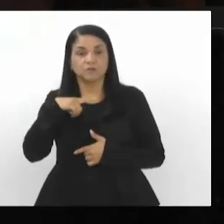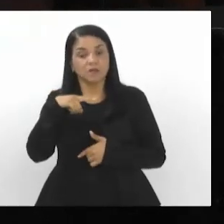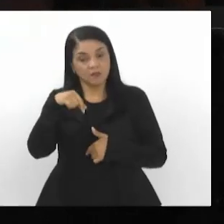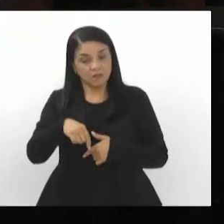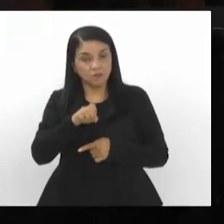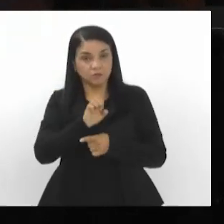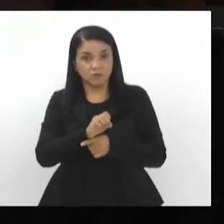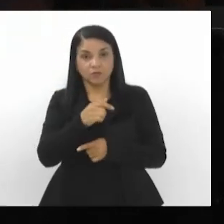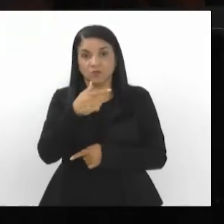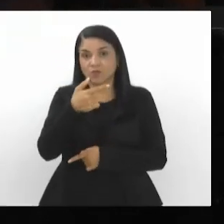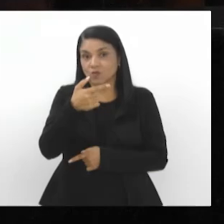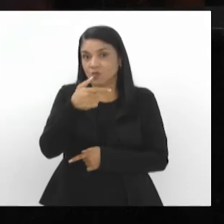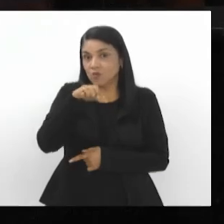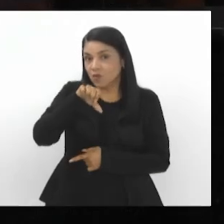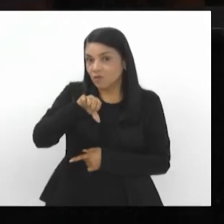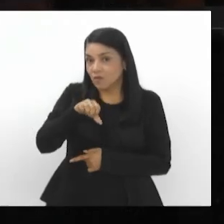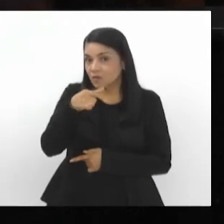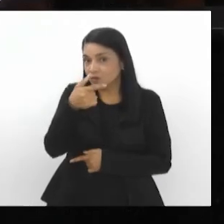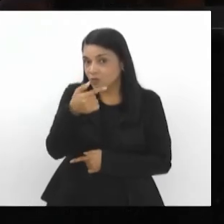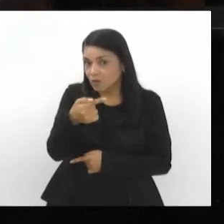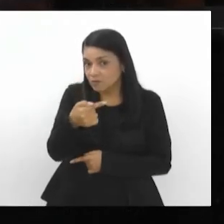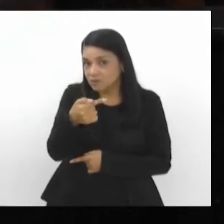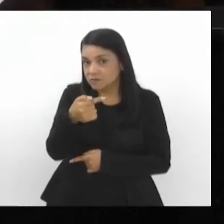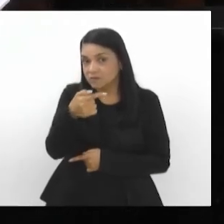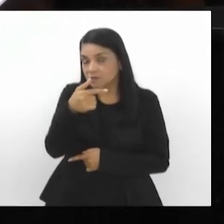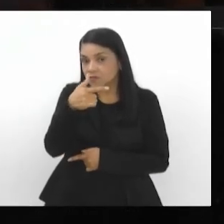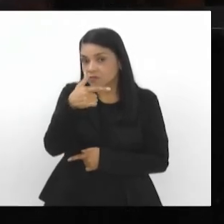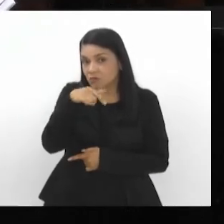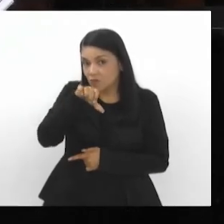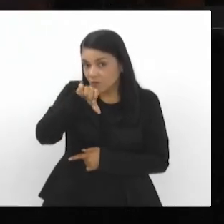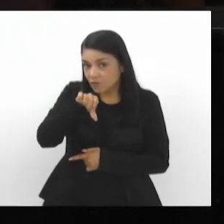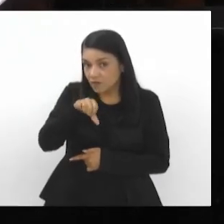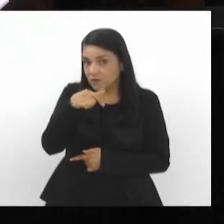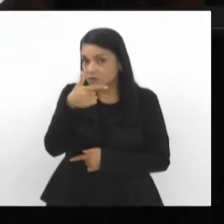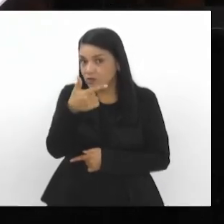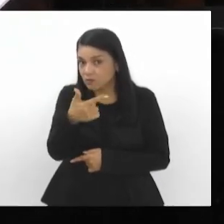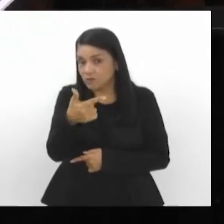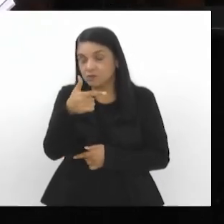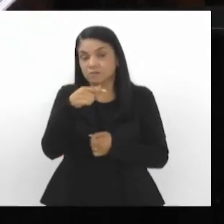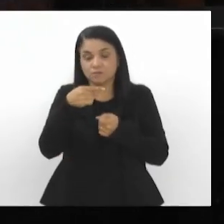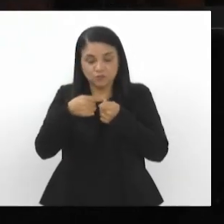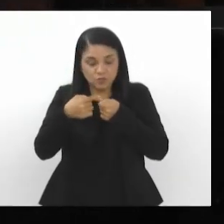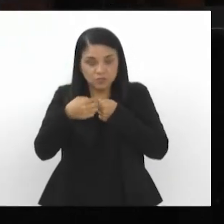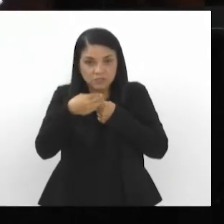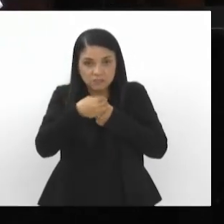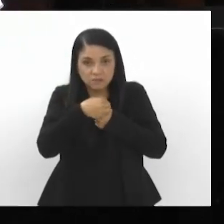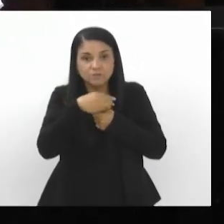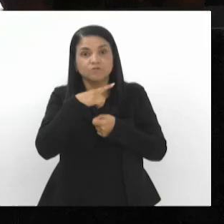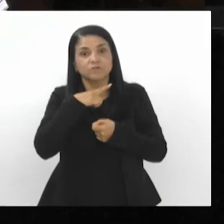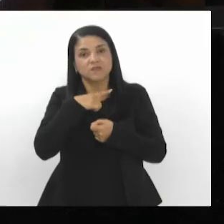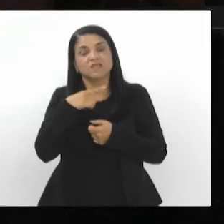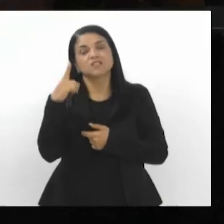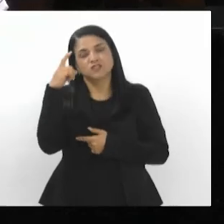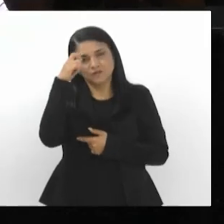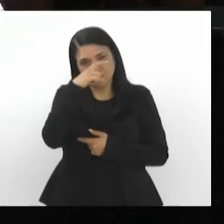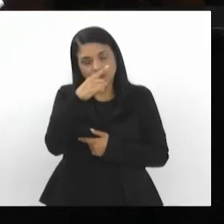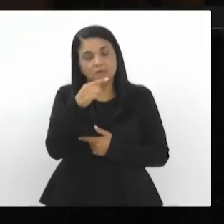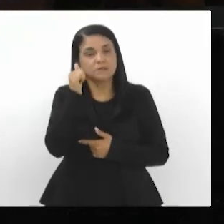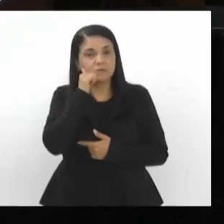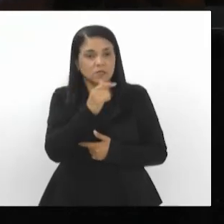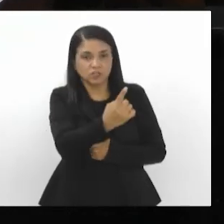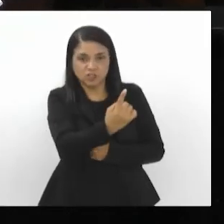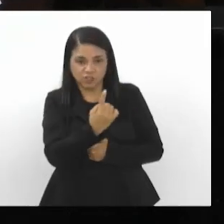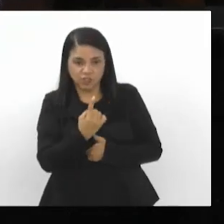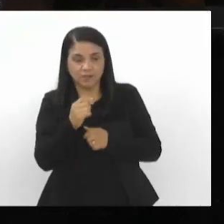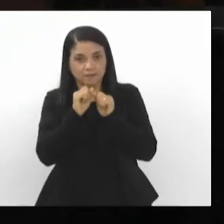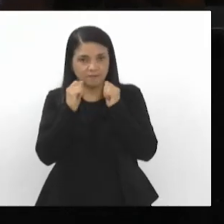com 92 municípios e não tenha dúvida que a dificuldade dessas mulheres chegarem presencialmente, fisicamente,